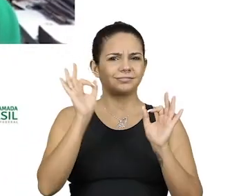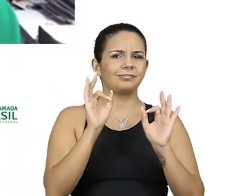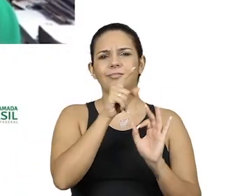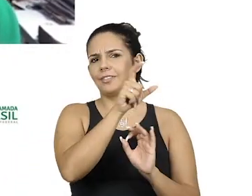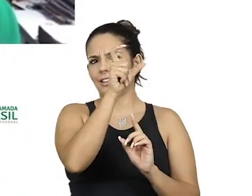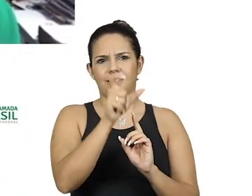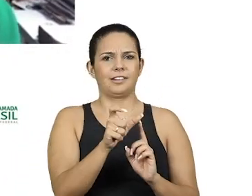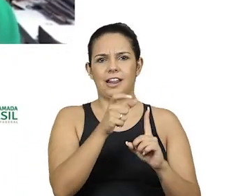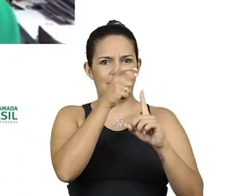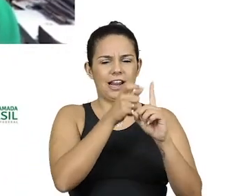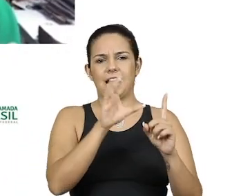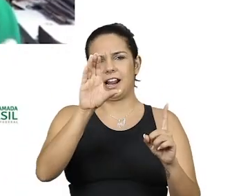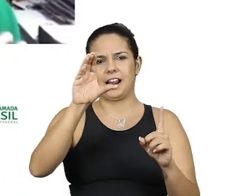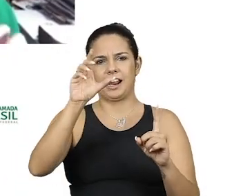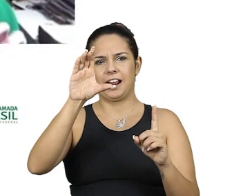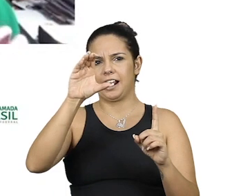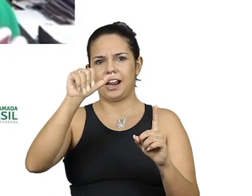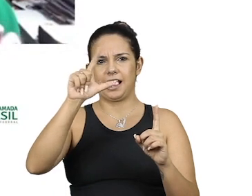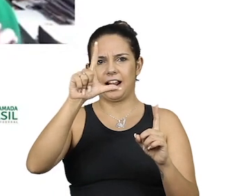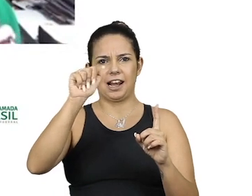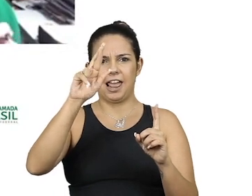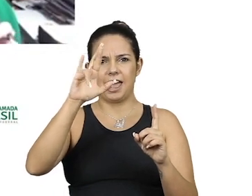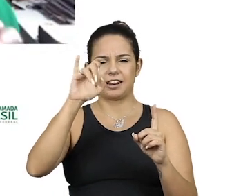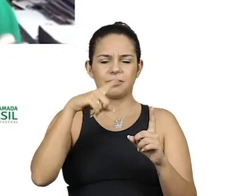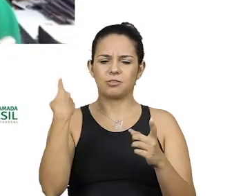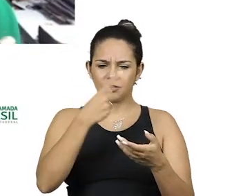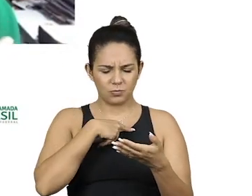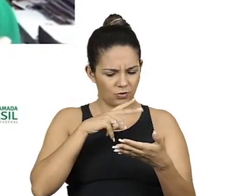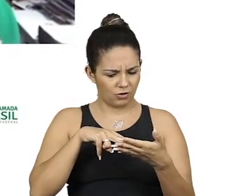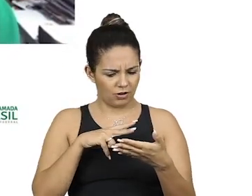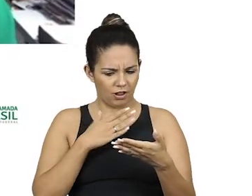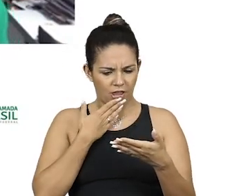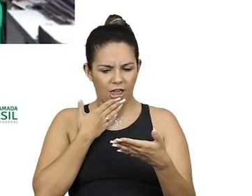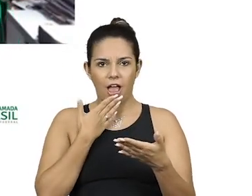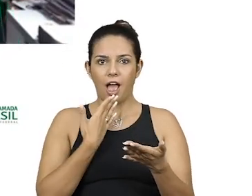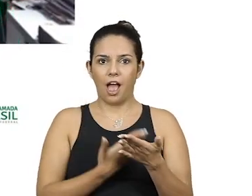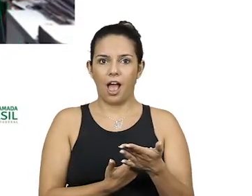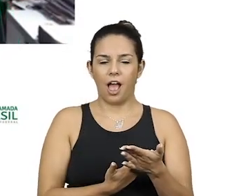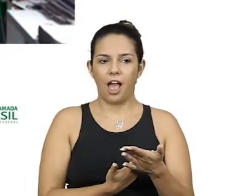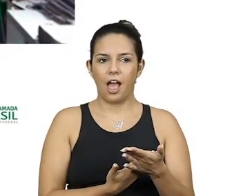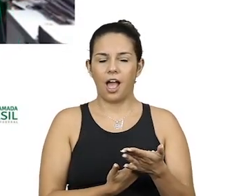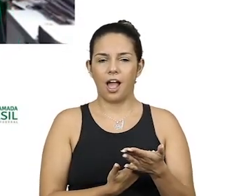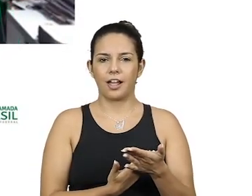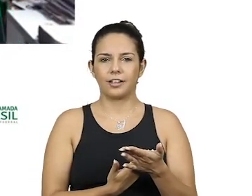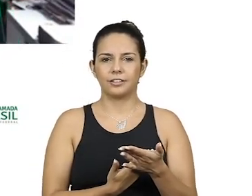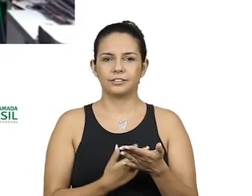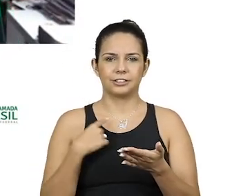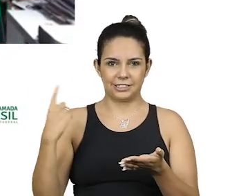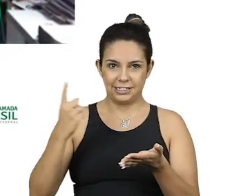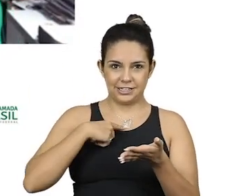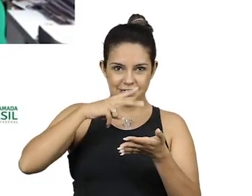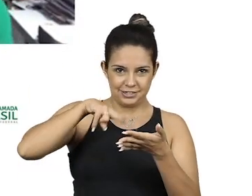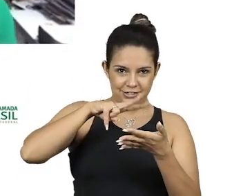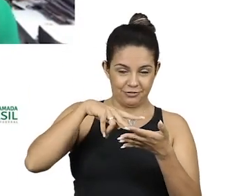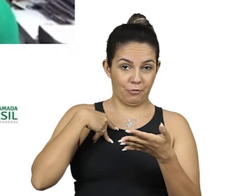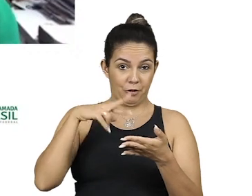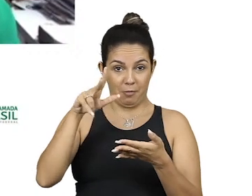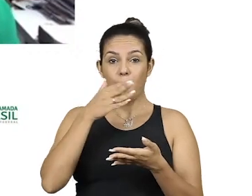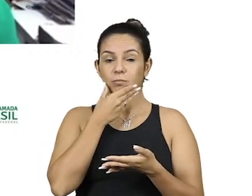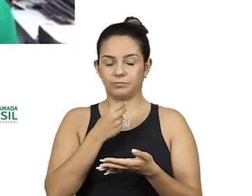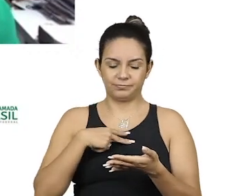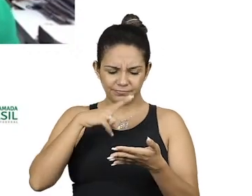nada dela, mas ficamos impactadíssimos. Éramos grandes leitores os